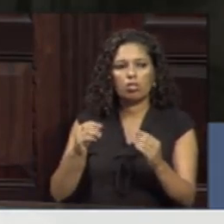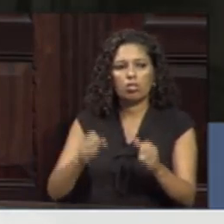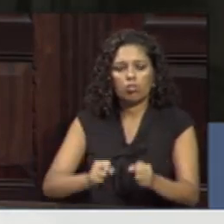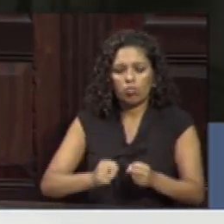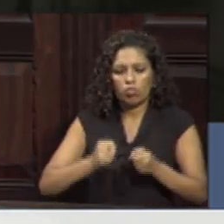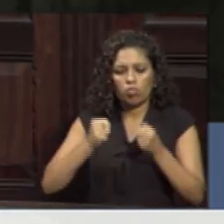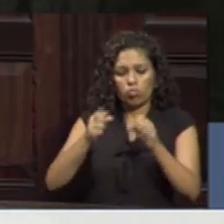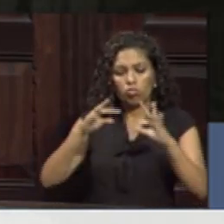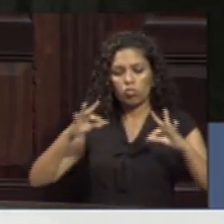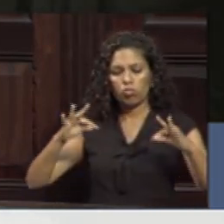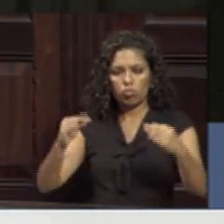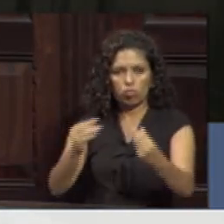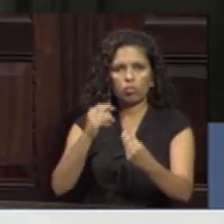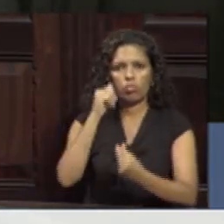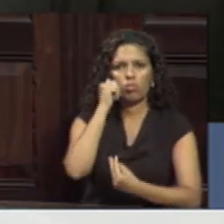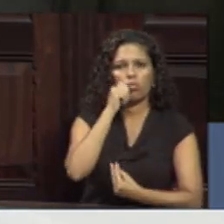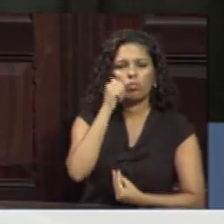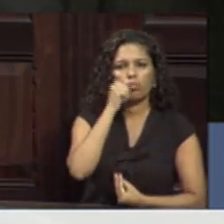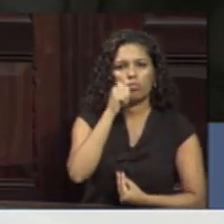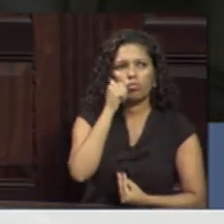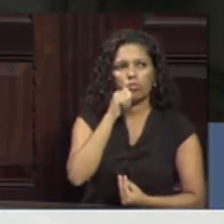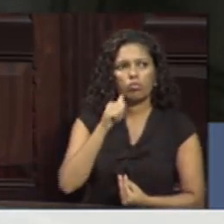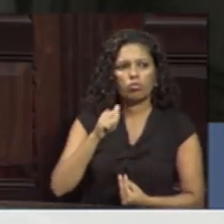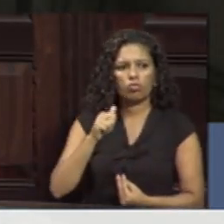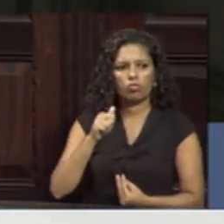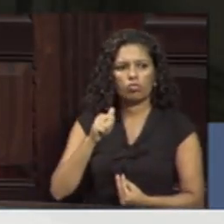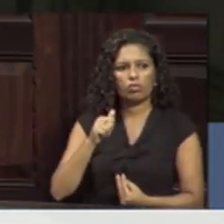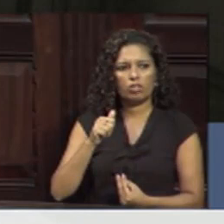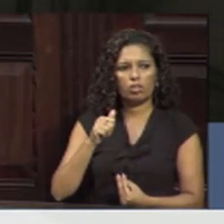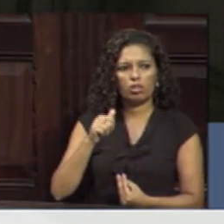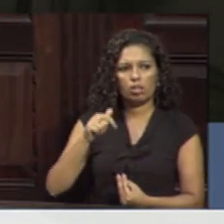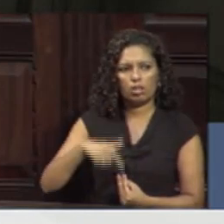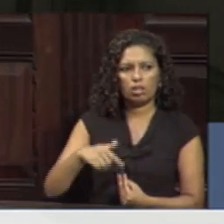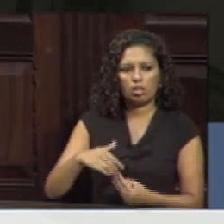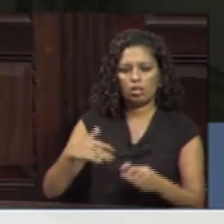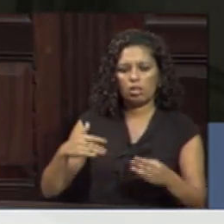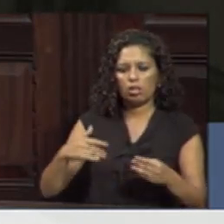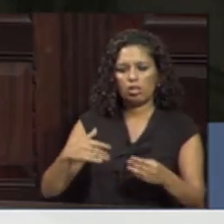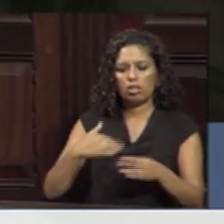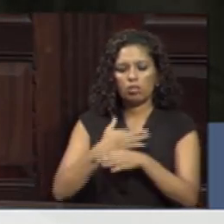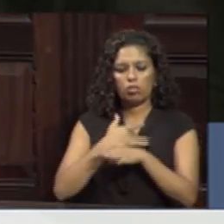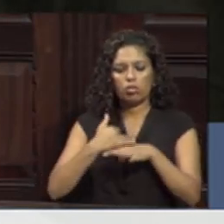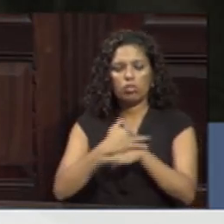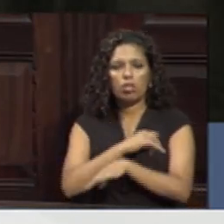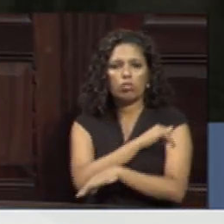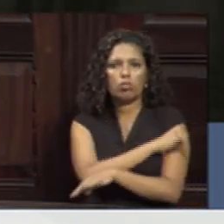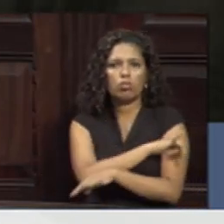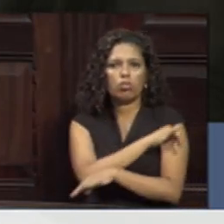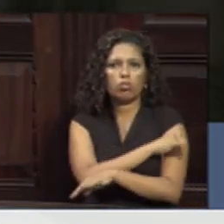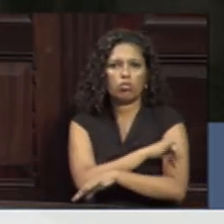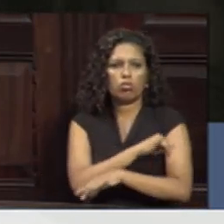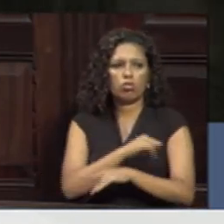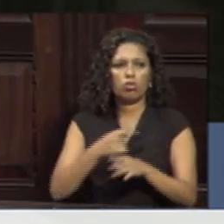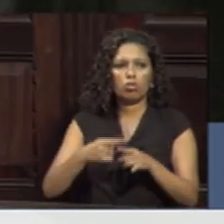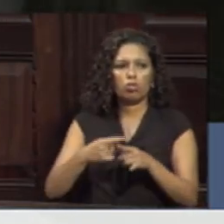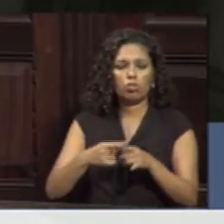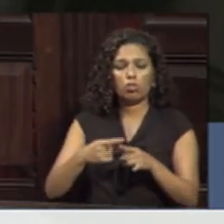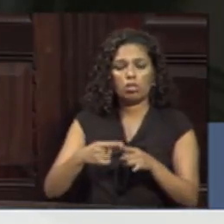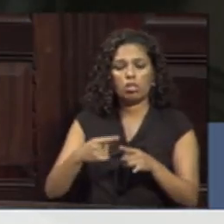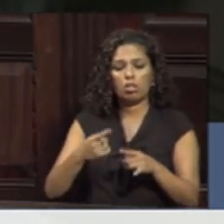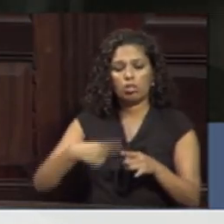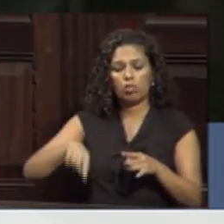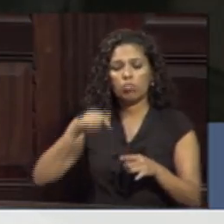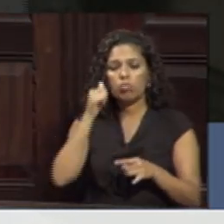das mulheres no município do Rio de Janeiro, que luta pelos